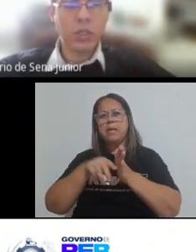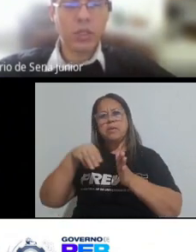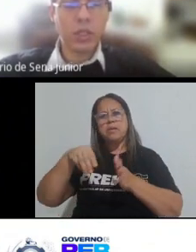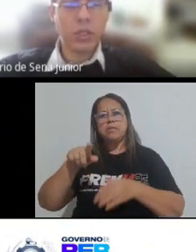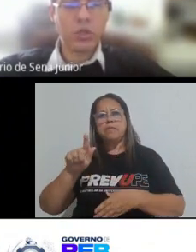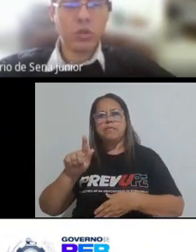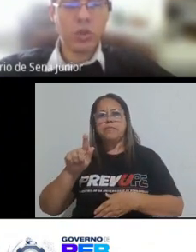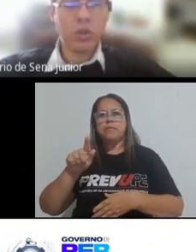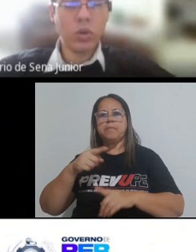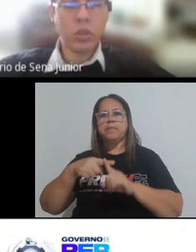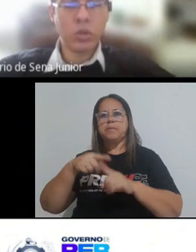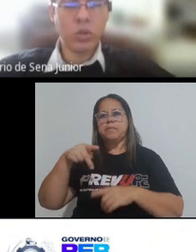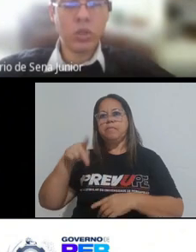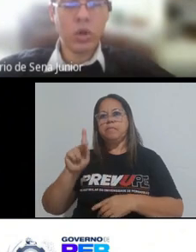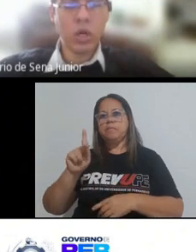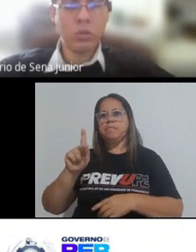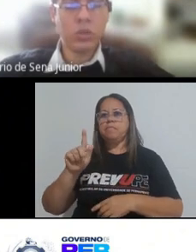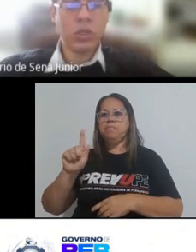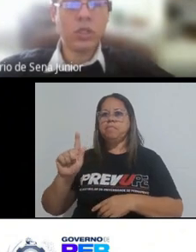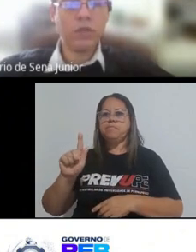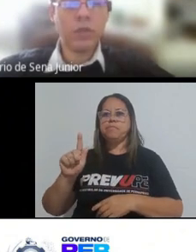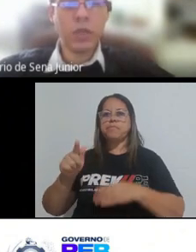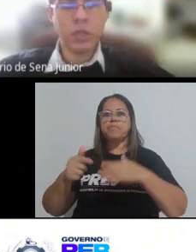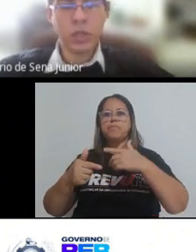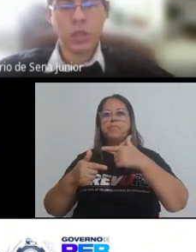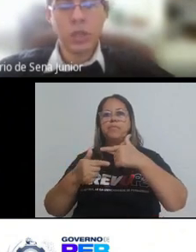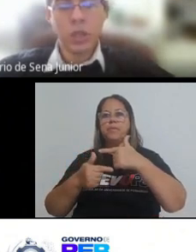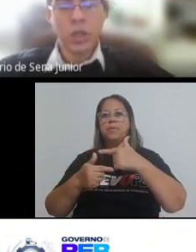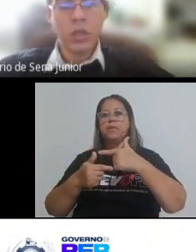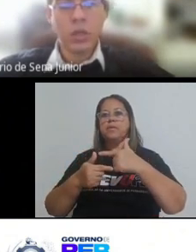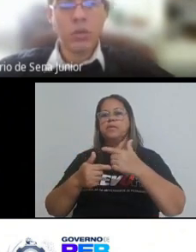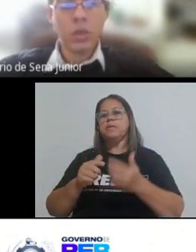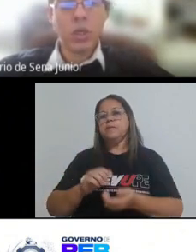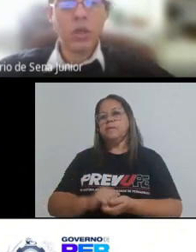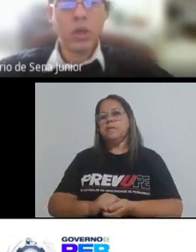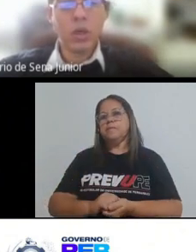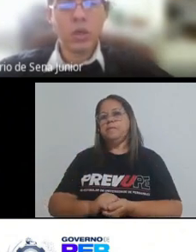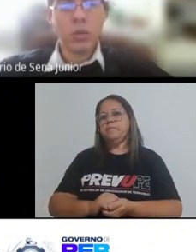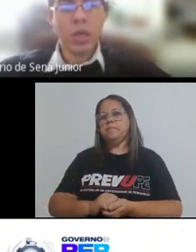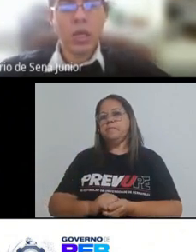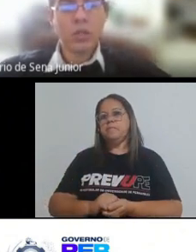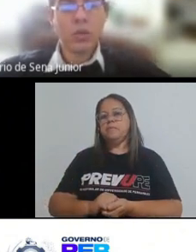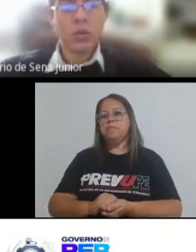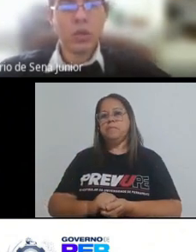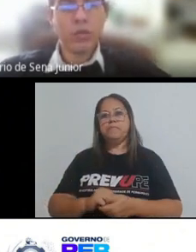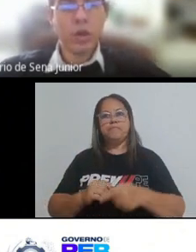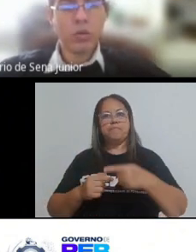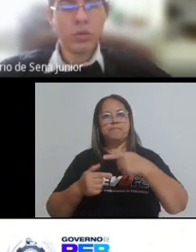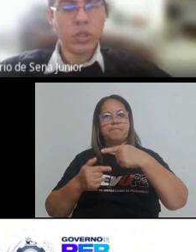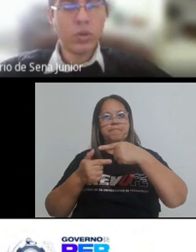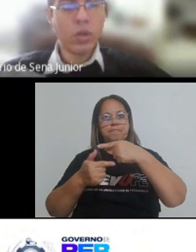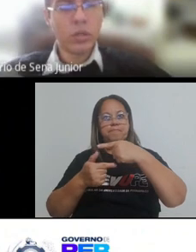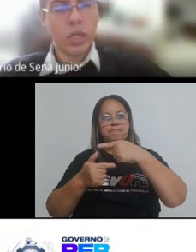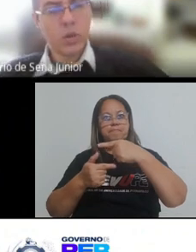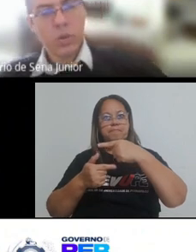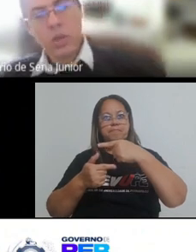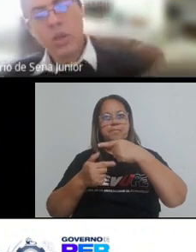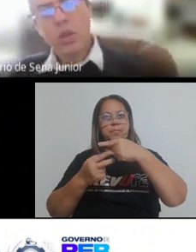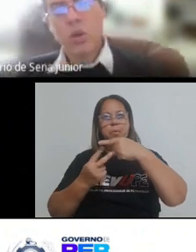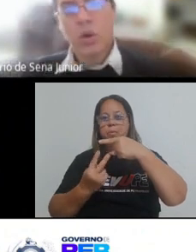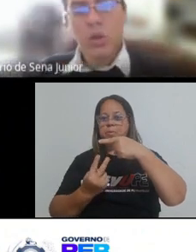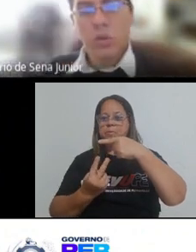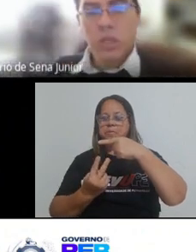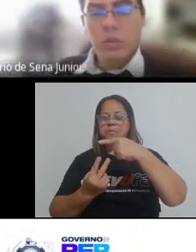kx sobre 2, onde colocamos x em evidência. Então, ignorando a solução trivial x igual a zero,